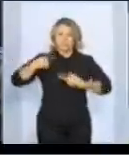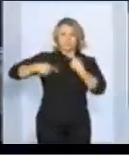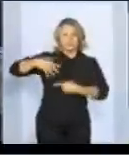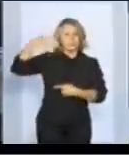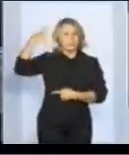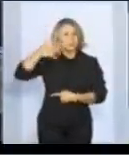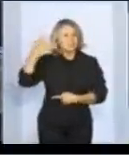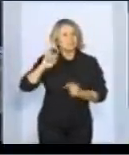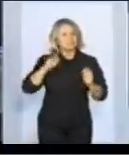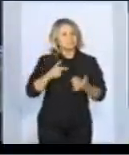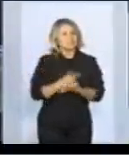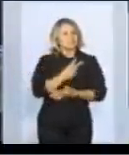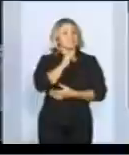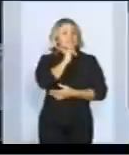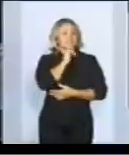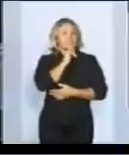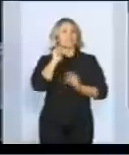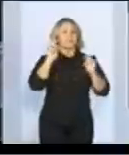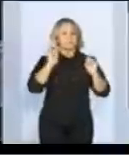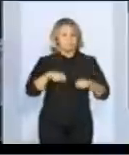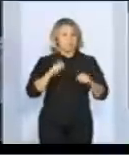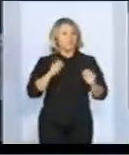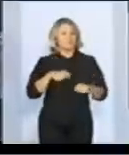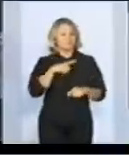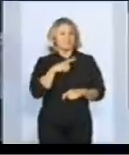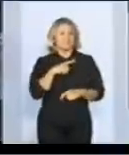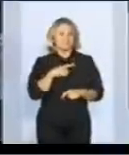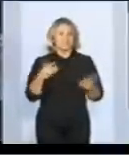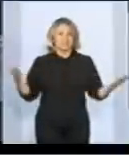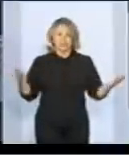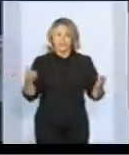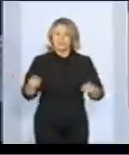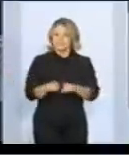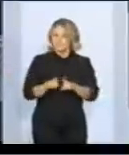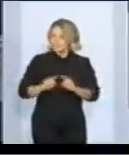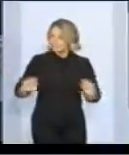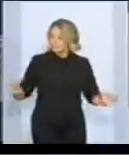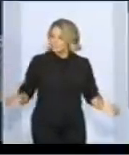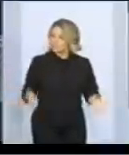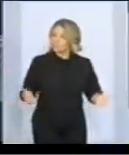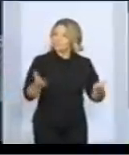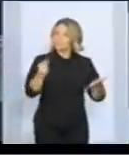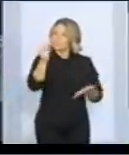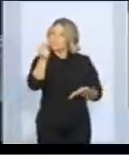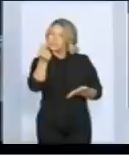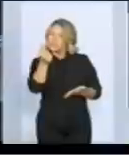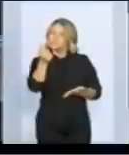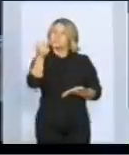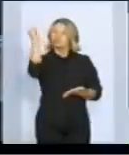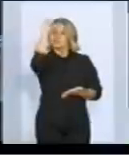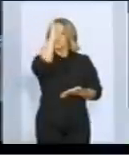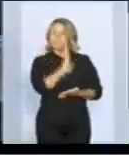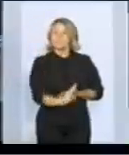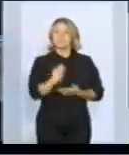acontece? Eu tenho condições de ter também um estímulo a que o capital internacional venha aqui e